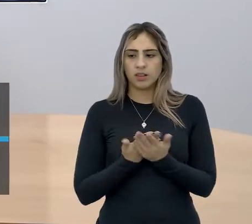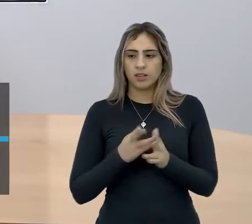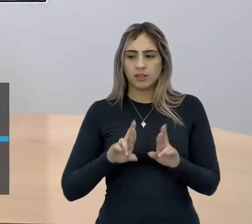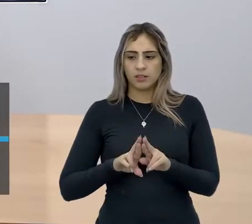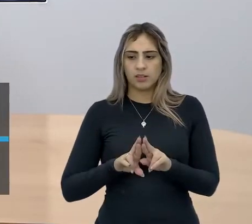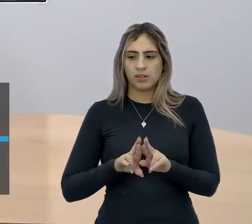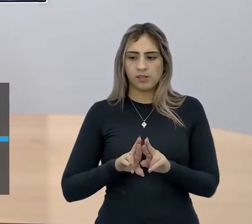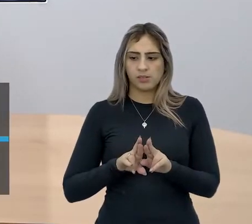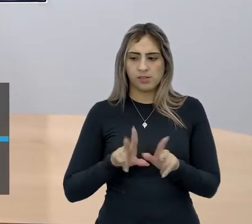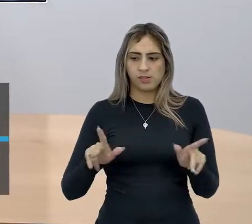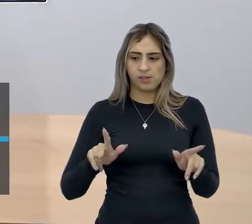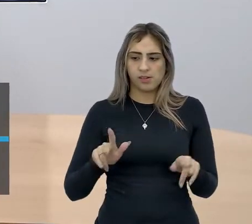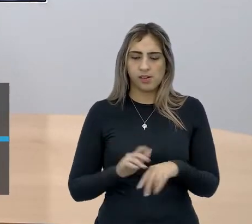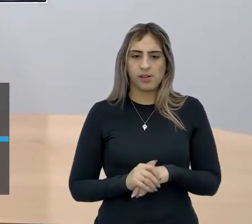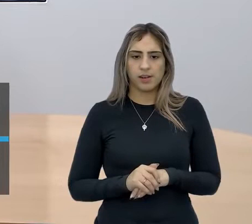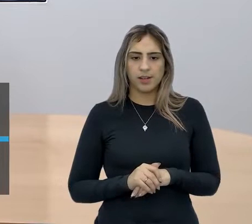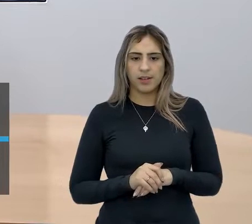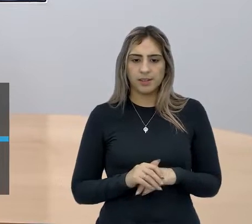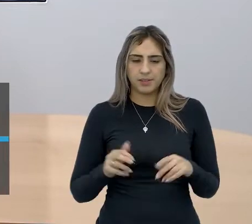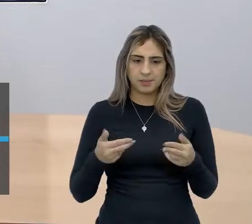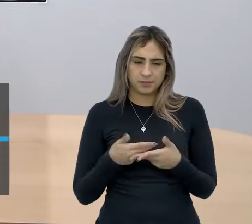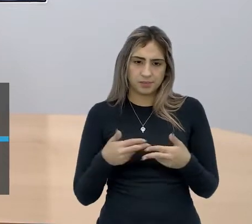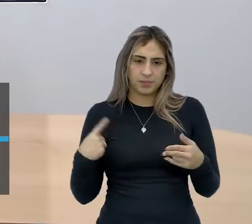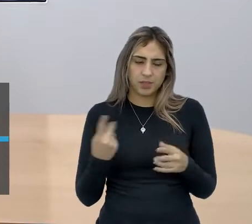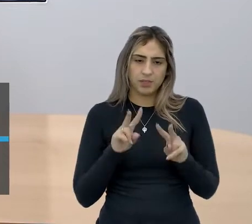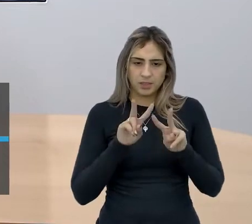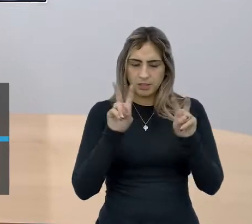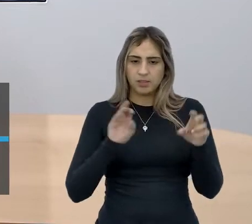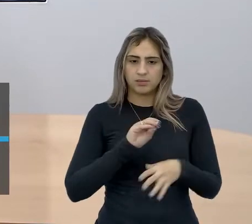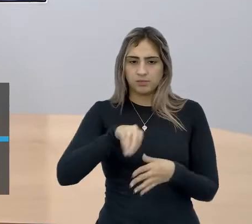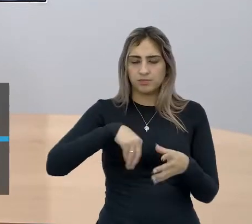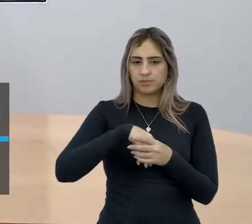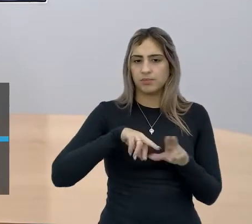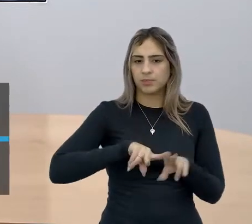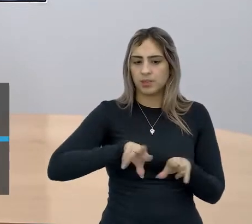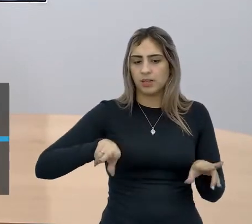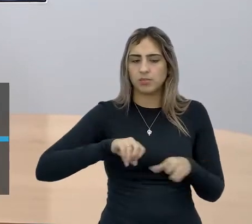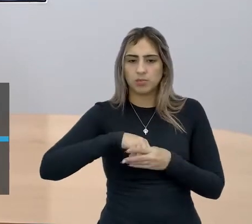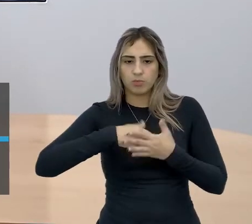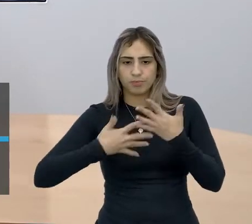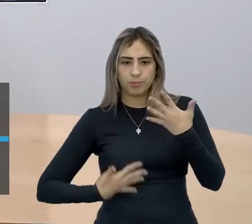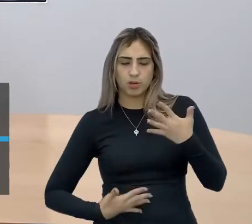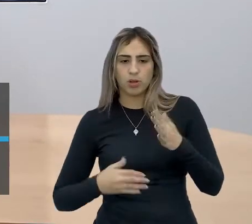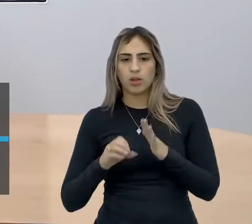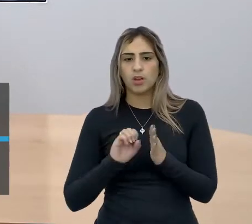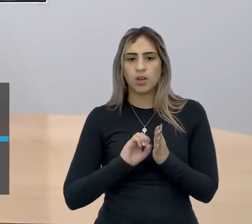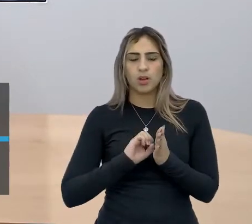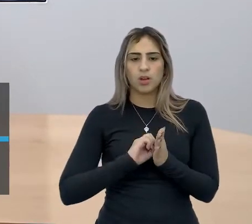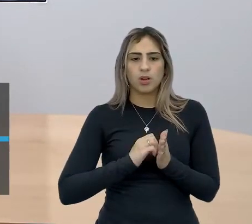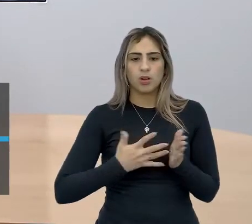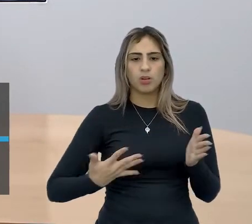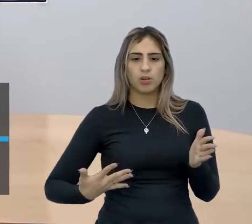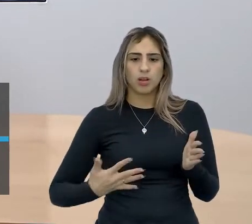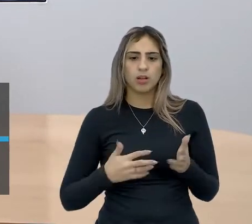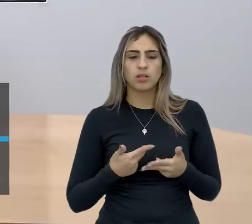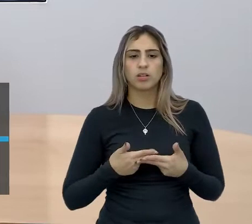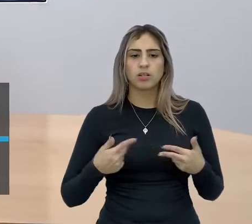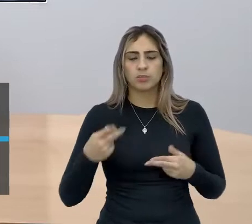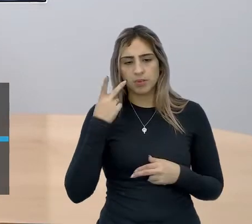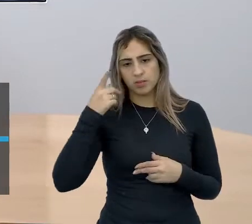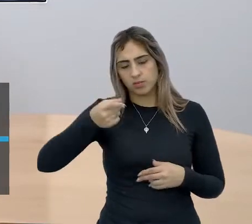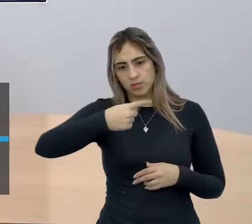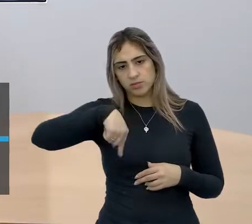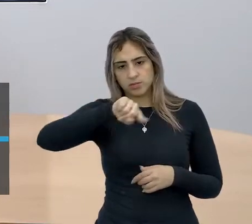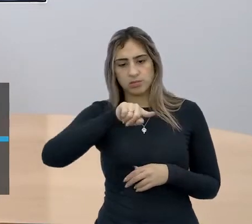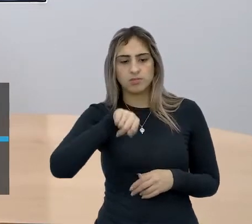diferenciadas, abordadas com os temas dentro de vários componentes curriculares aí para dar apoio a vocês.